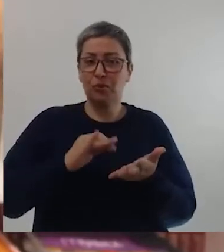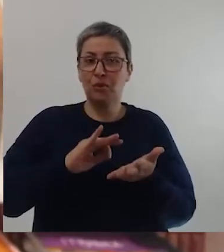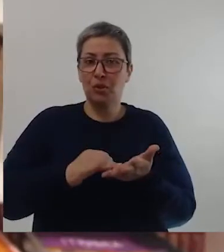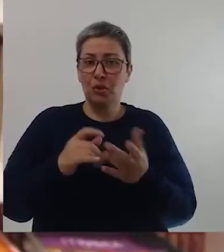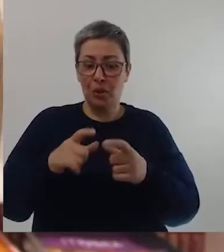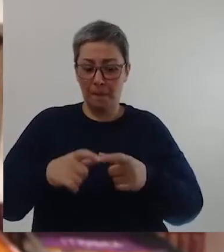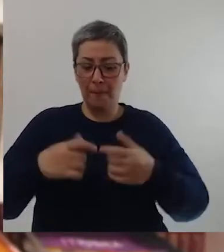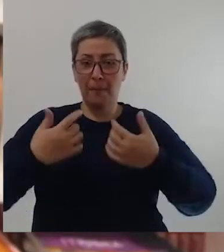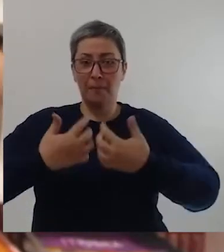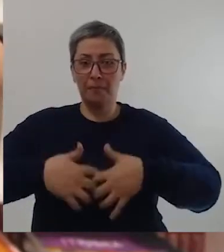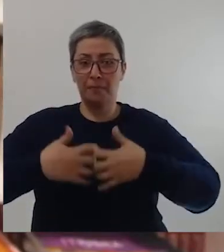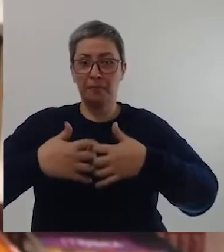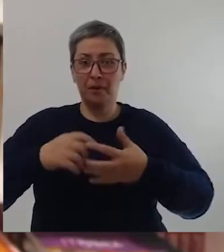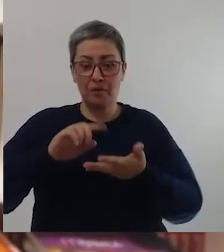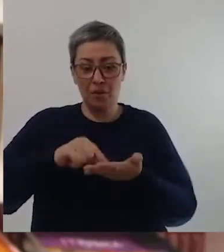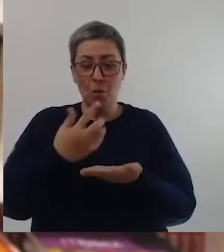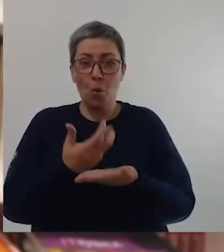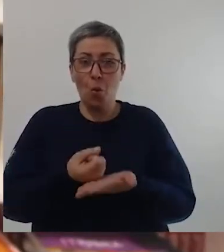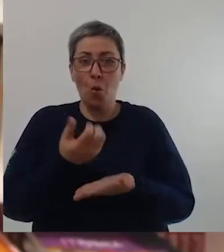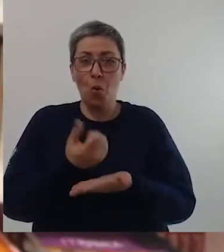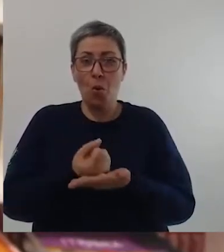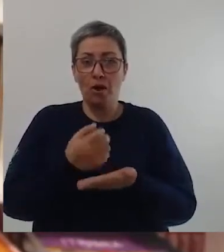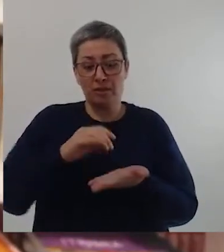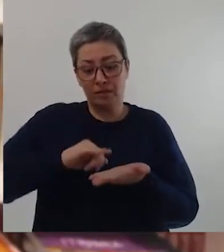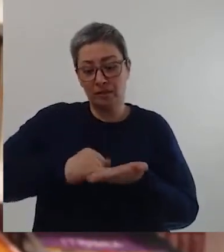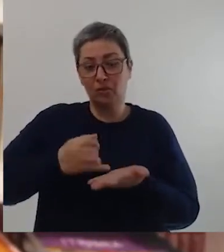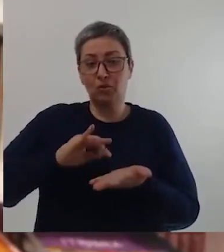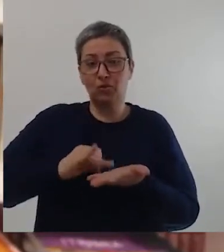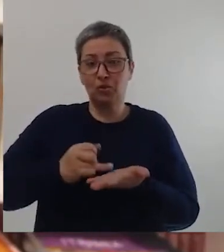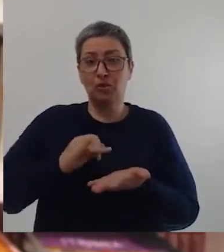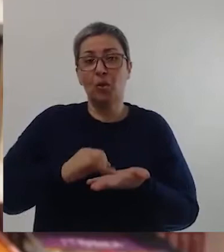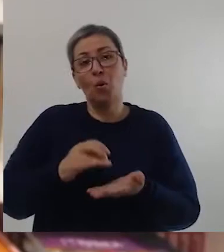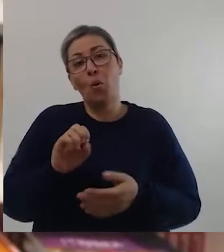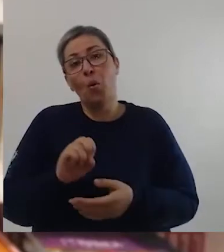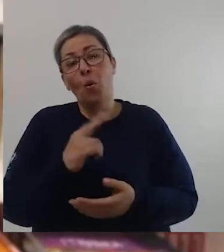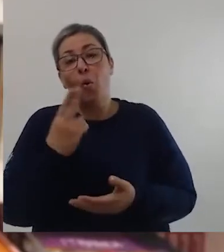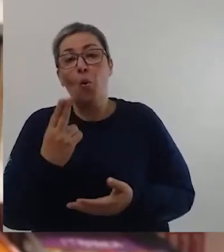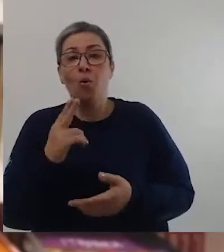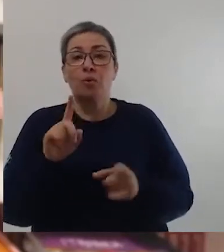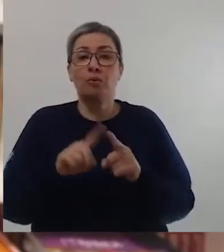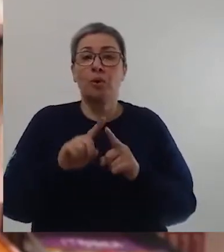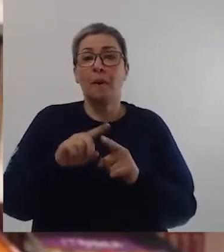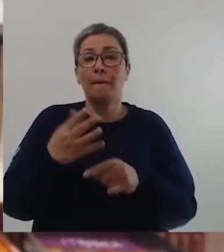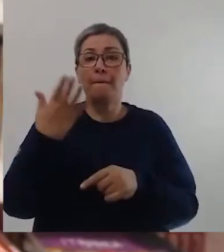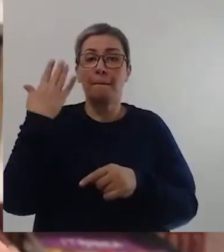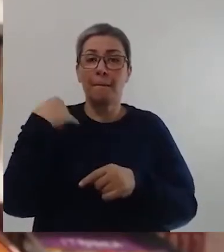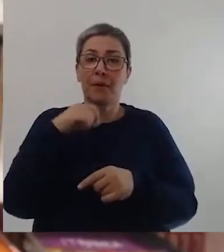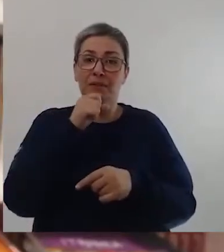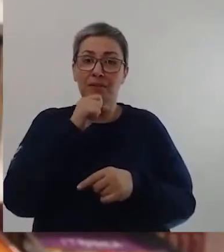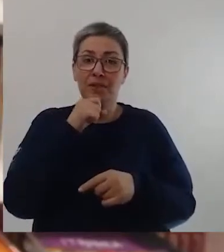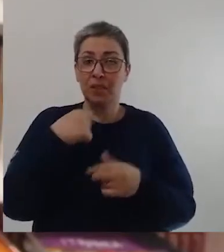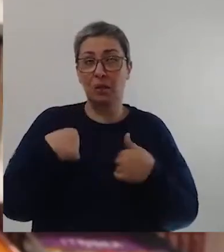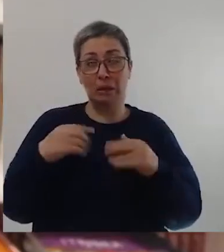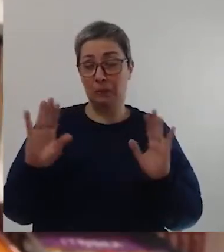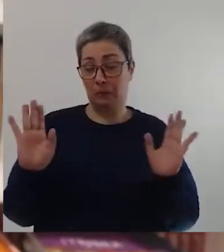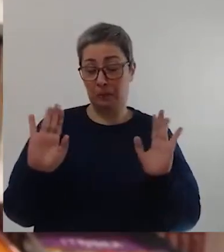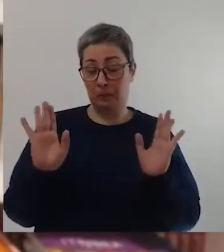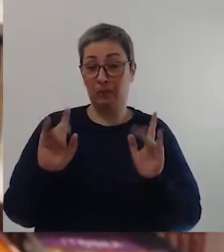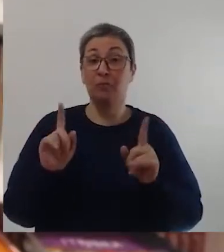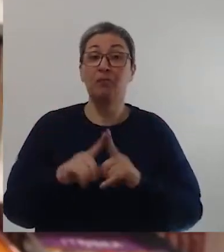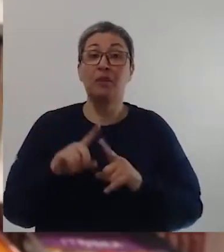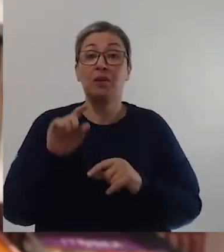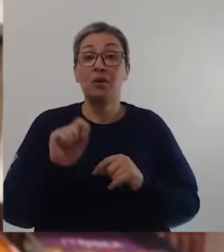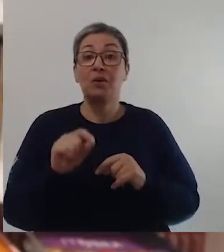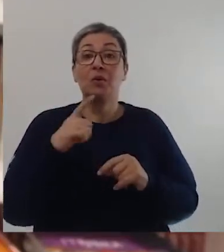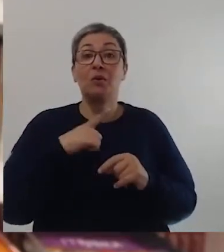eles numa máquina que escaneou aqui as suas digitais ou não é para os mais antigos não é o meu caso